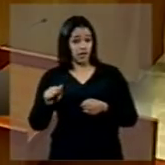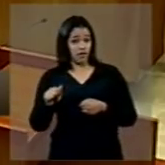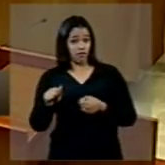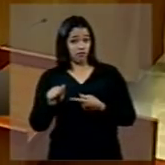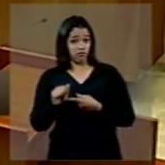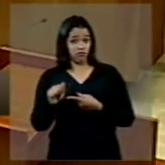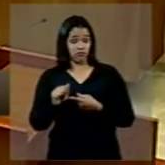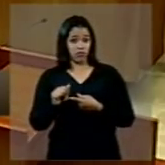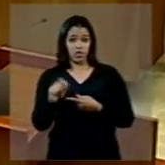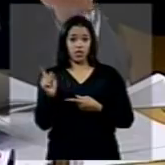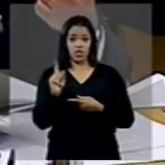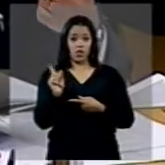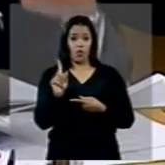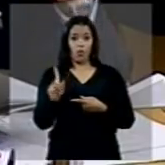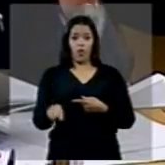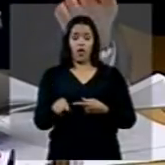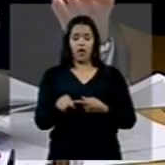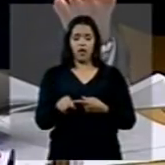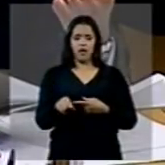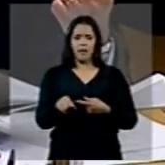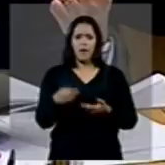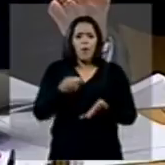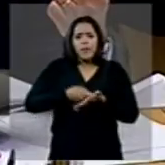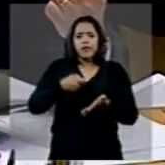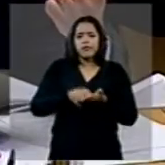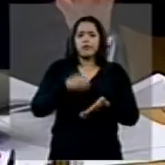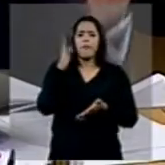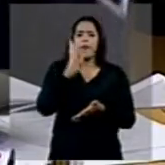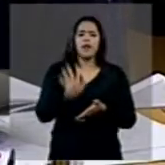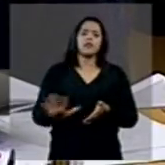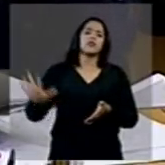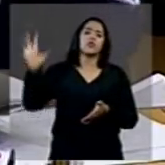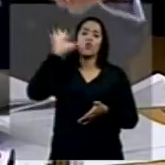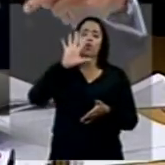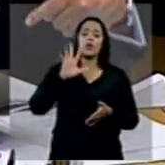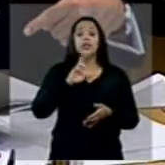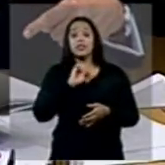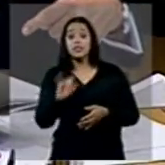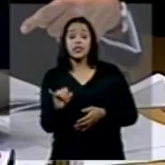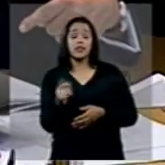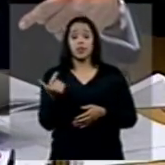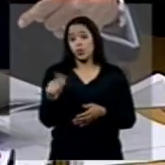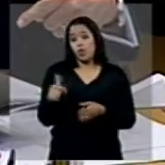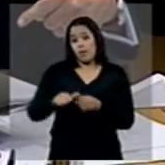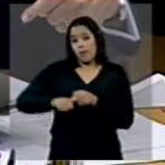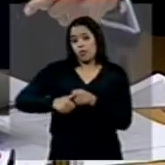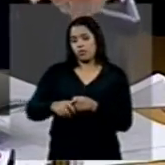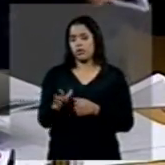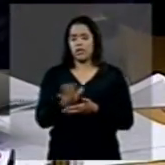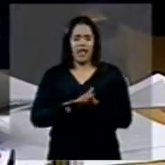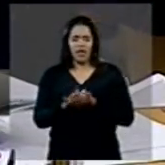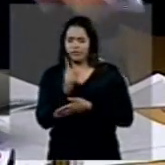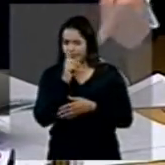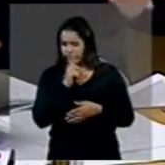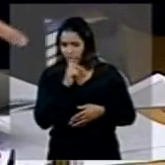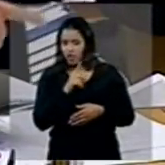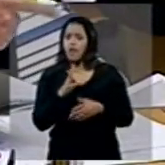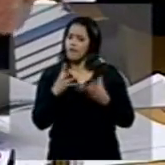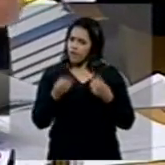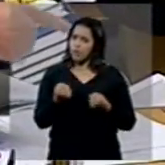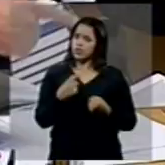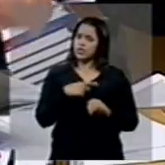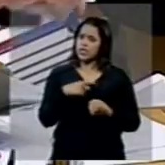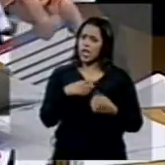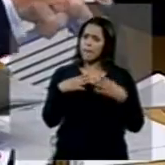território nacional, que nós teremos, de qualquer forma, sem se presumir fraude, a participação